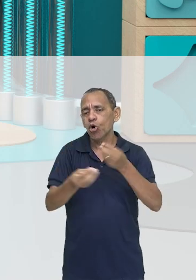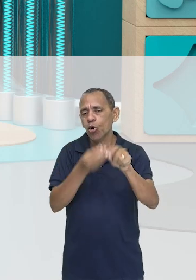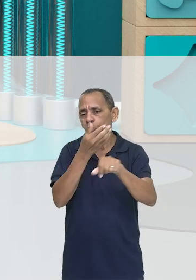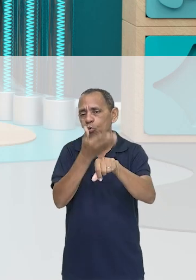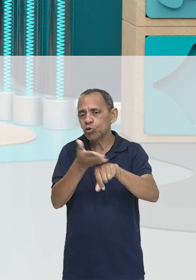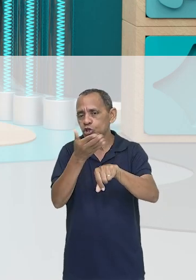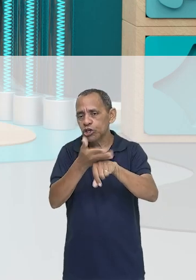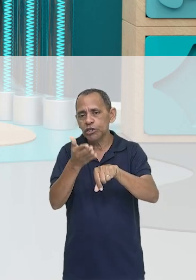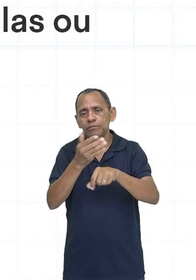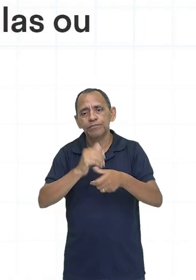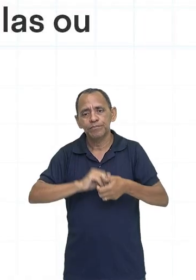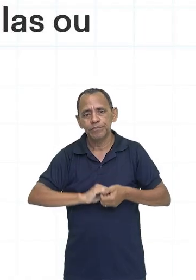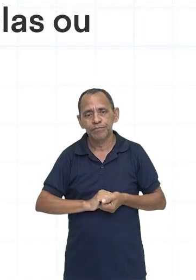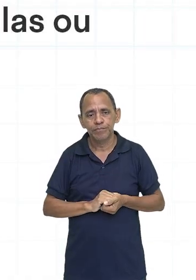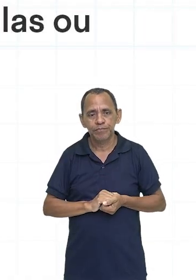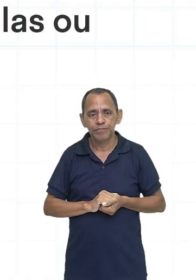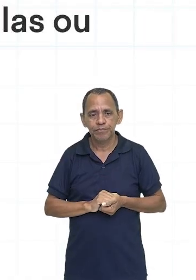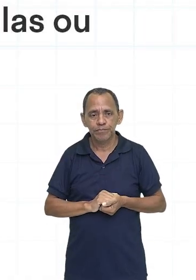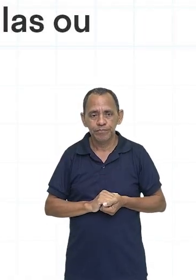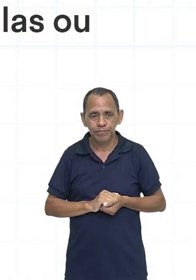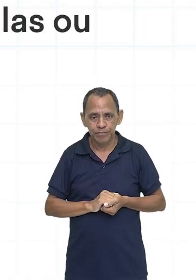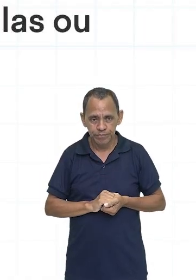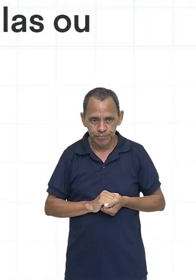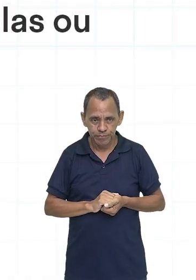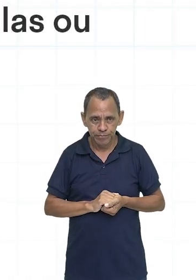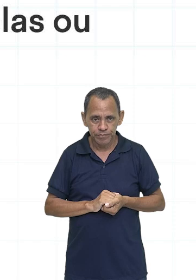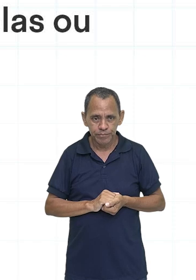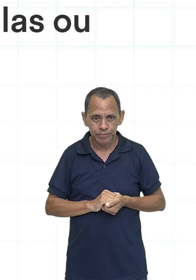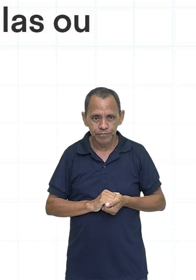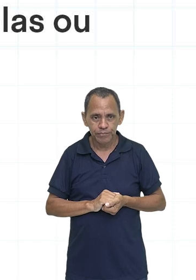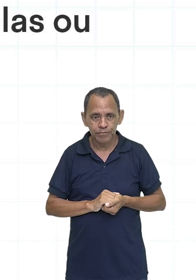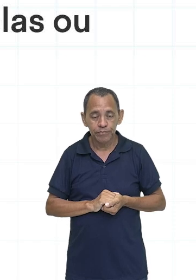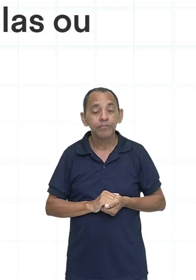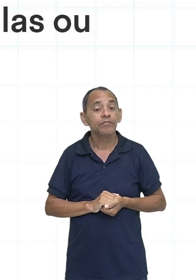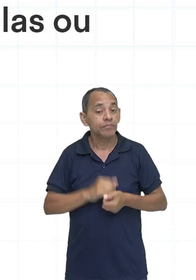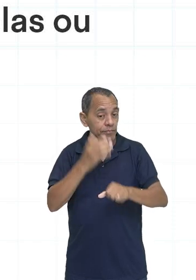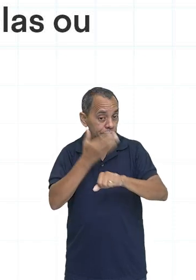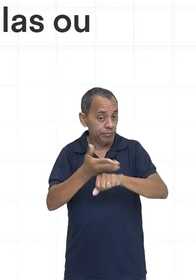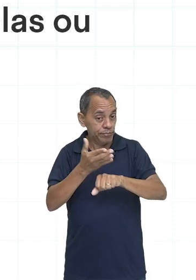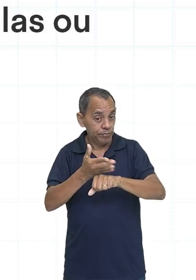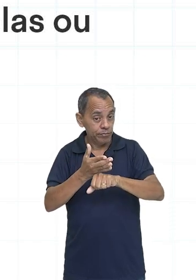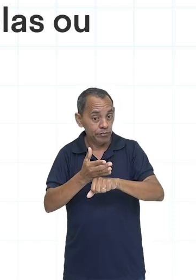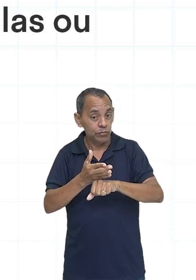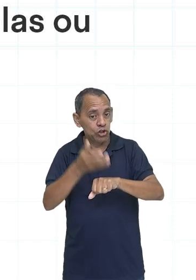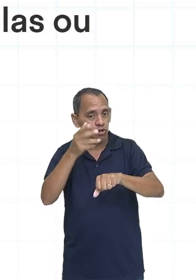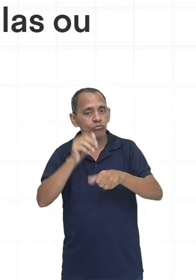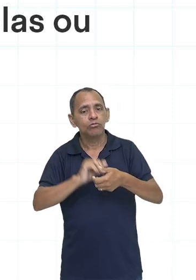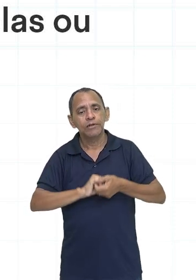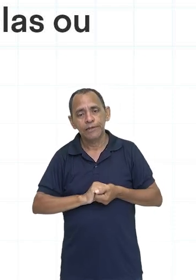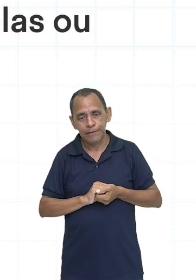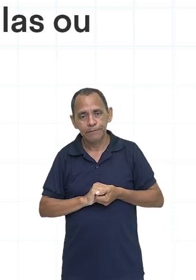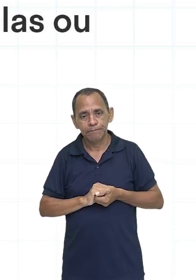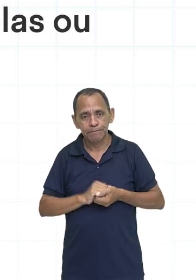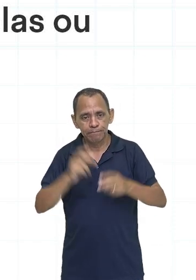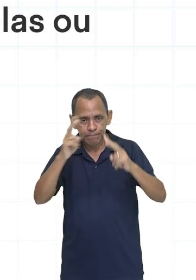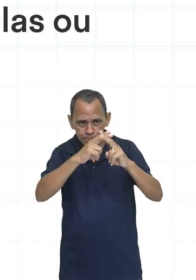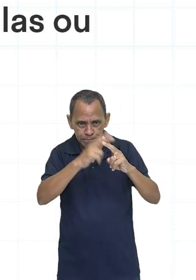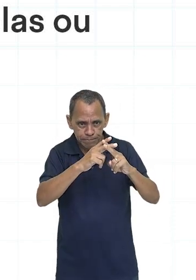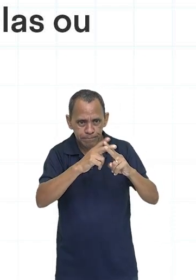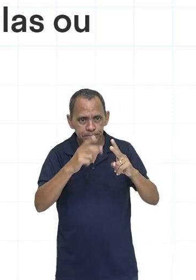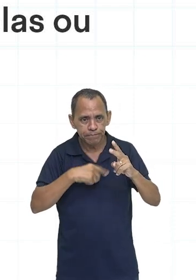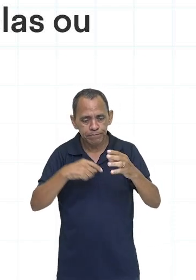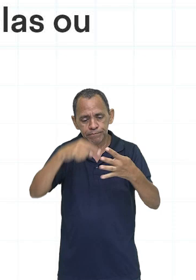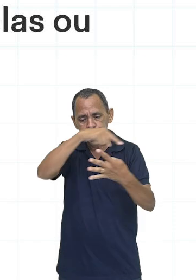treinamento. É isso mesmo, vamos ver? Olha só, o treinamento do Kendo tem uma base composta por